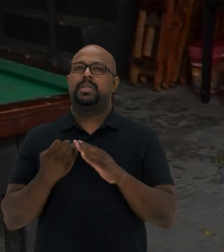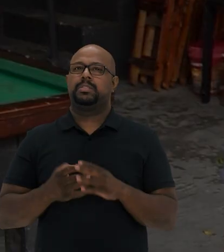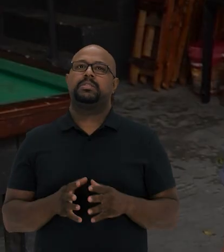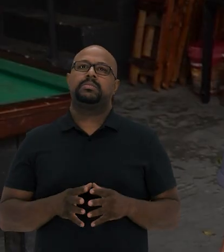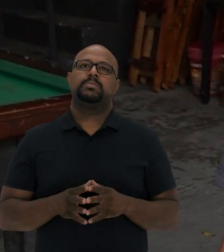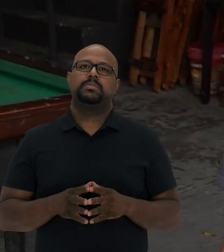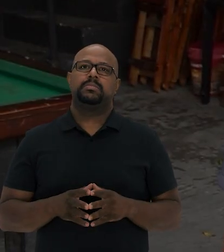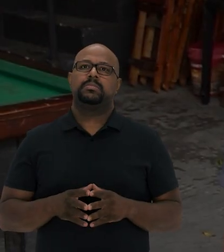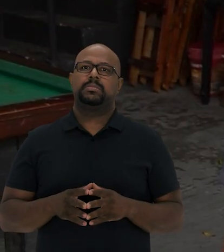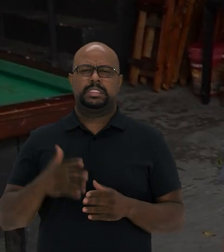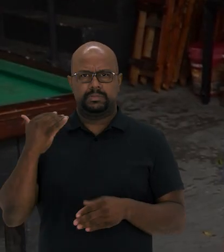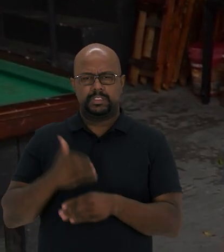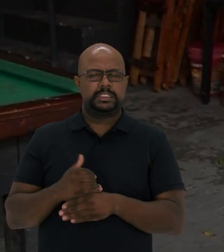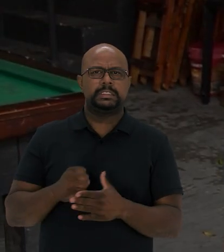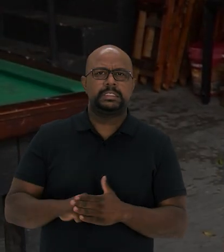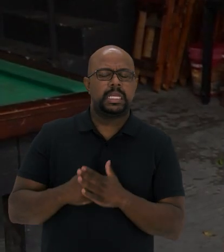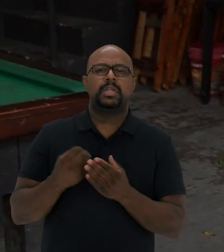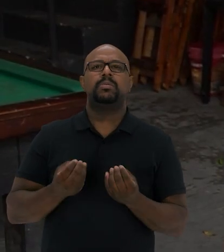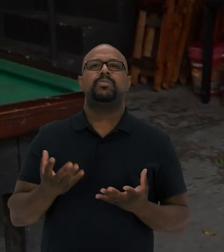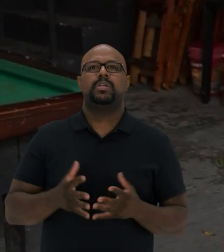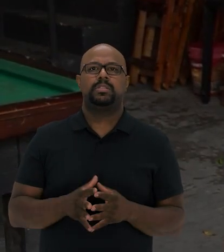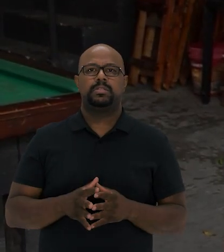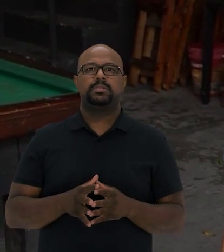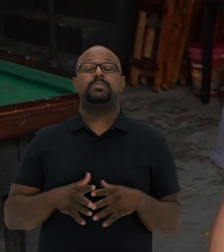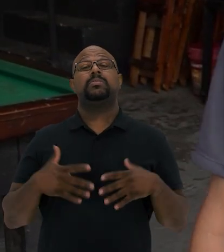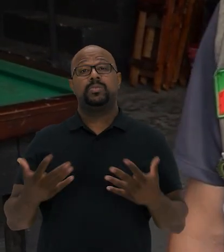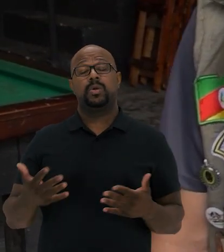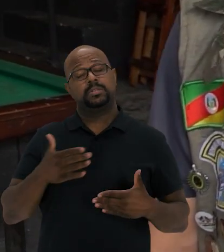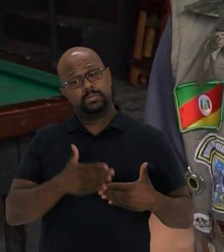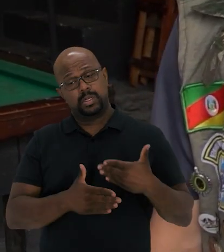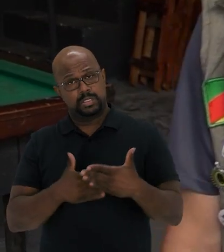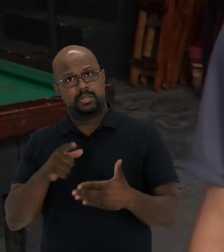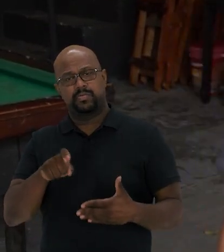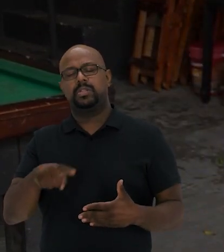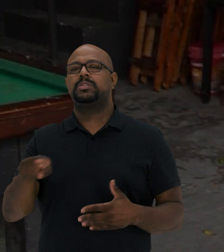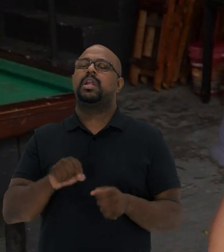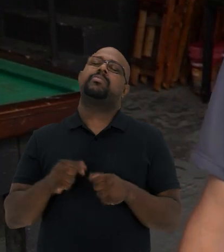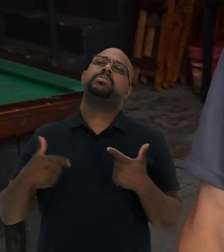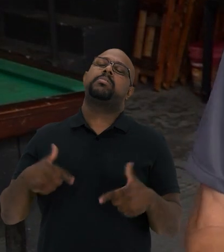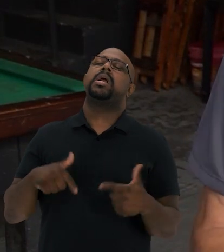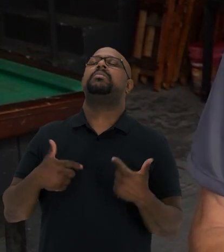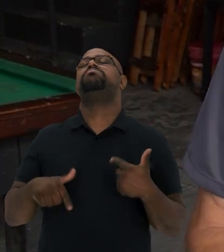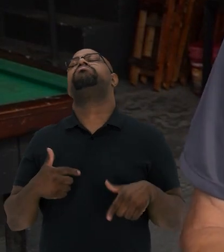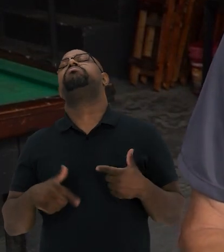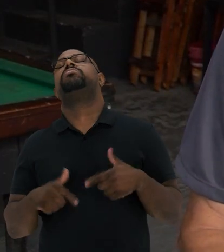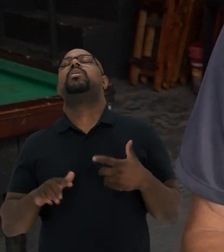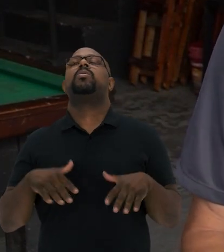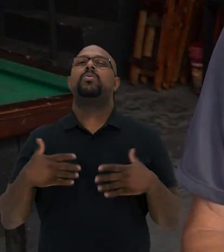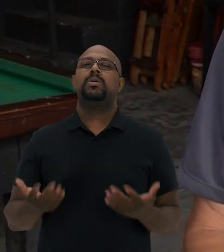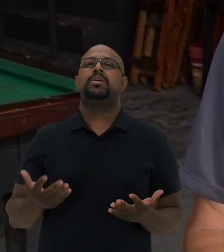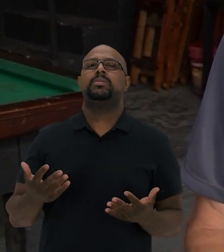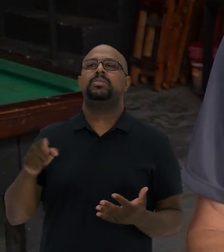empresa. E esse fechamento, como é que foi o processo? Bom, esse processo foi o seguinte: estávamos trabalhando,